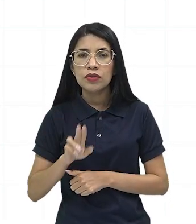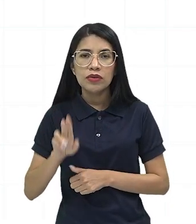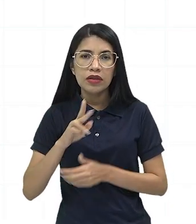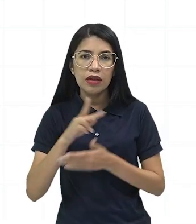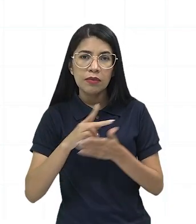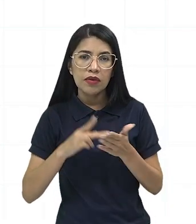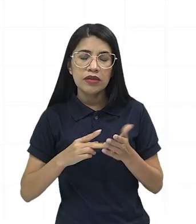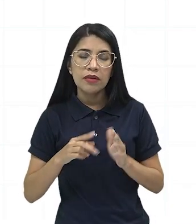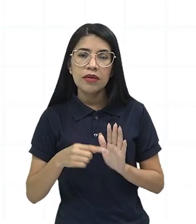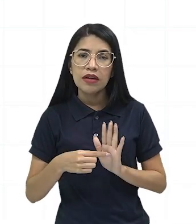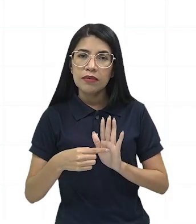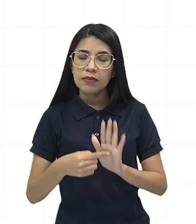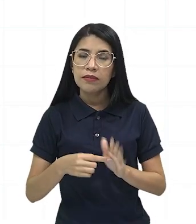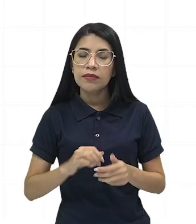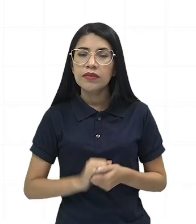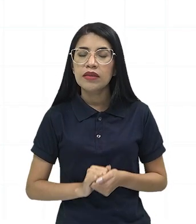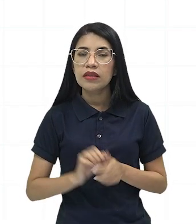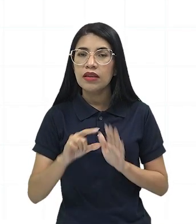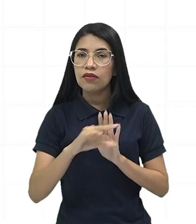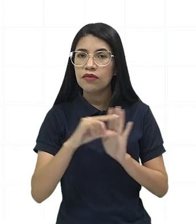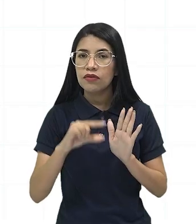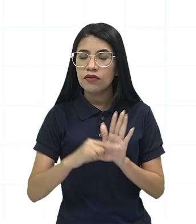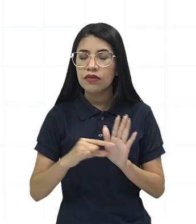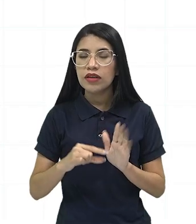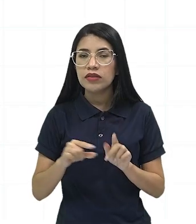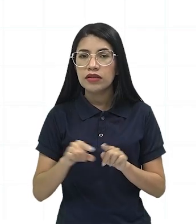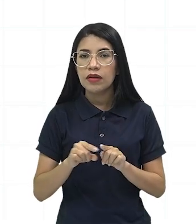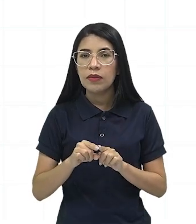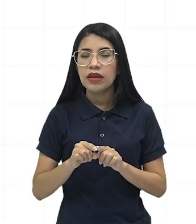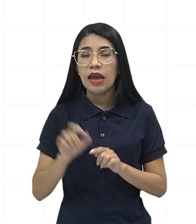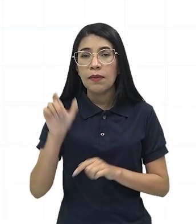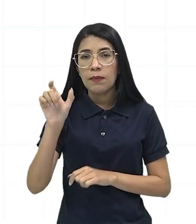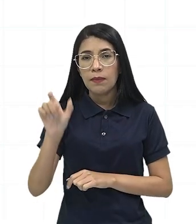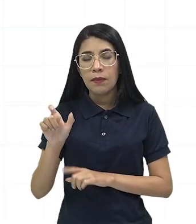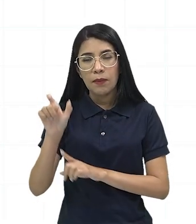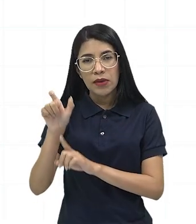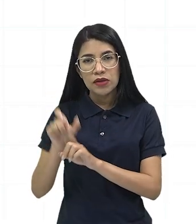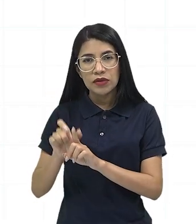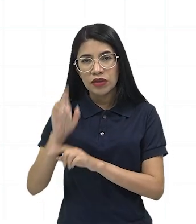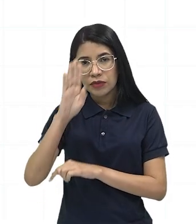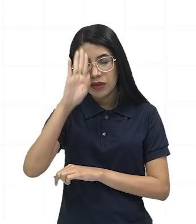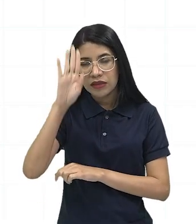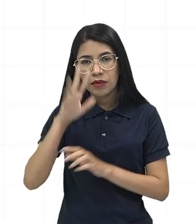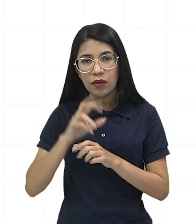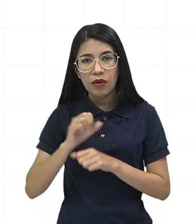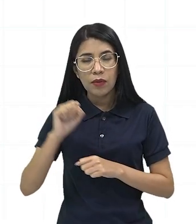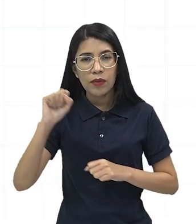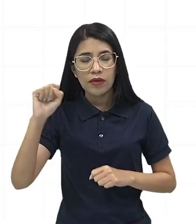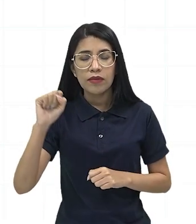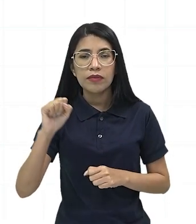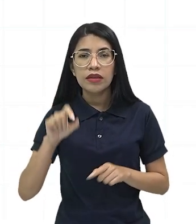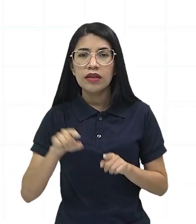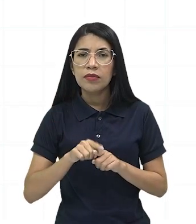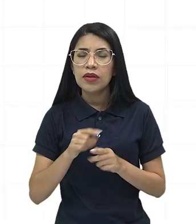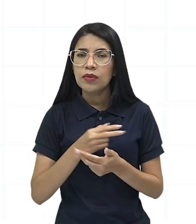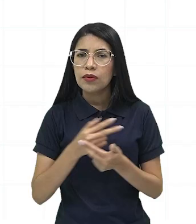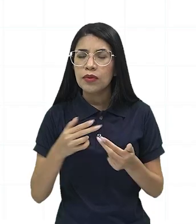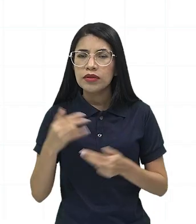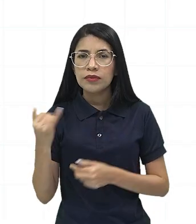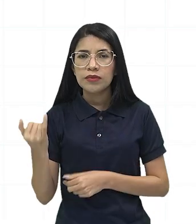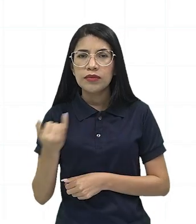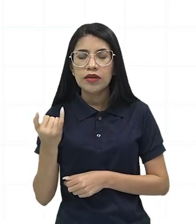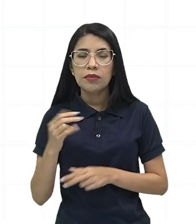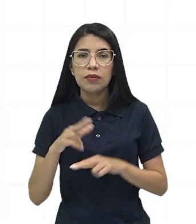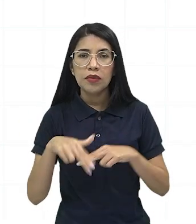em versos, que tem como eixo central a figura de um herói e façanhas grandiosas. Por isso nós temos ali na imagem